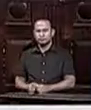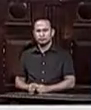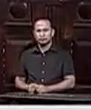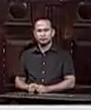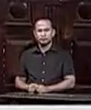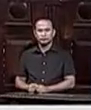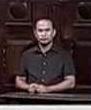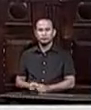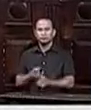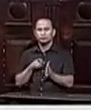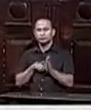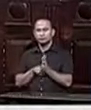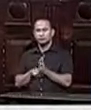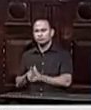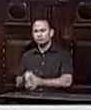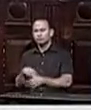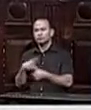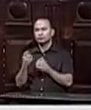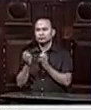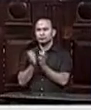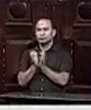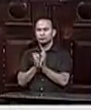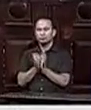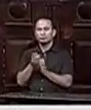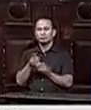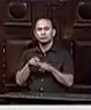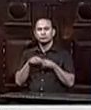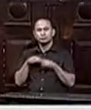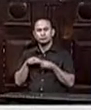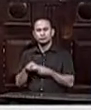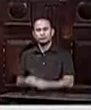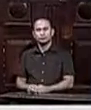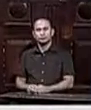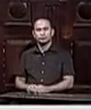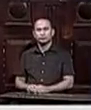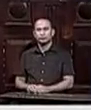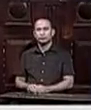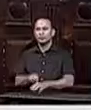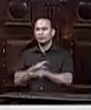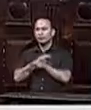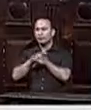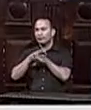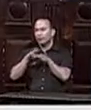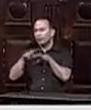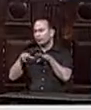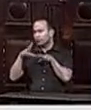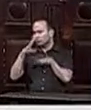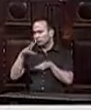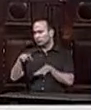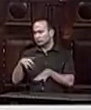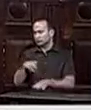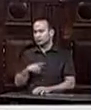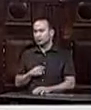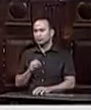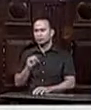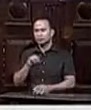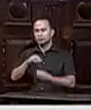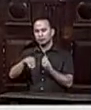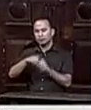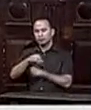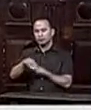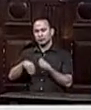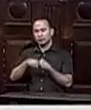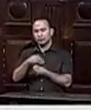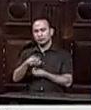de inquérito para investigar inúmeras denúncias que envolveram